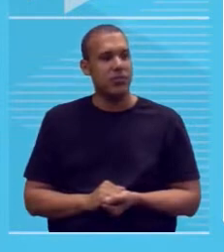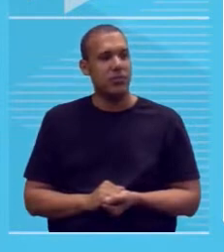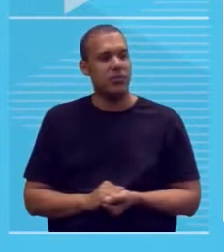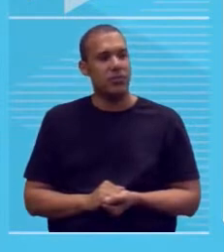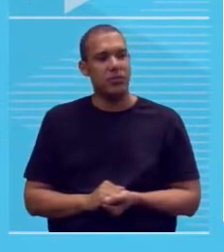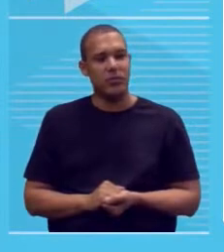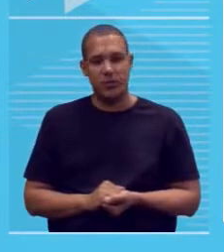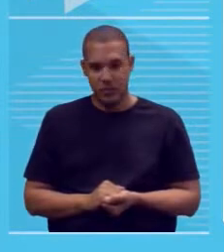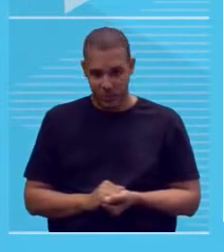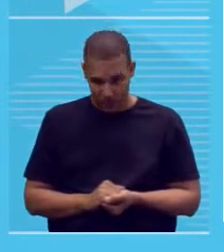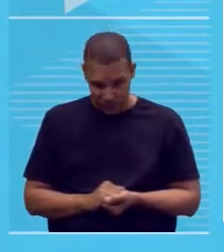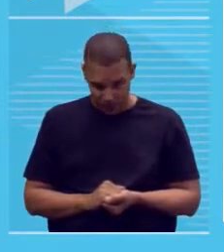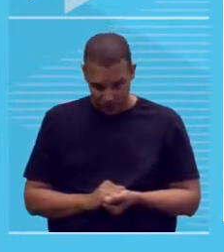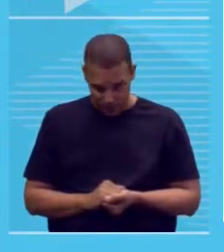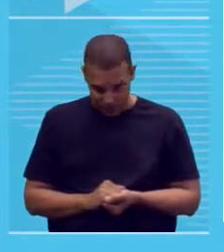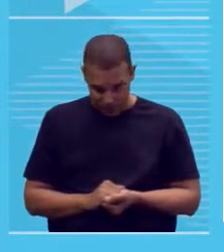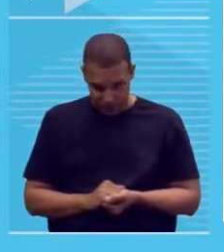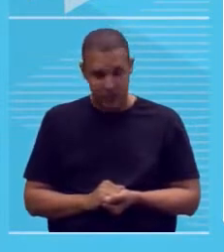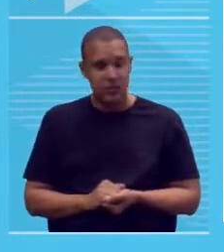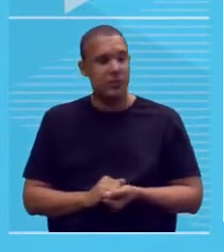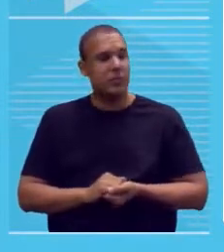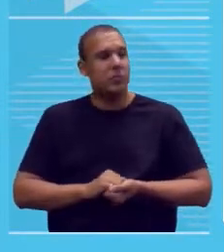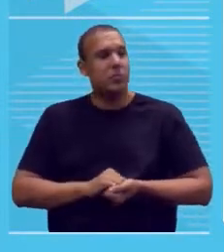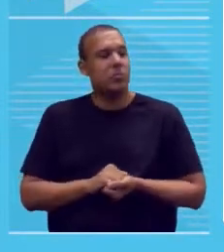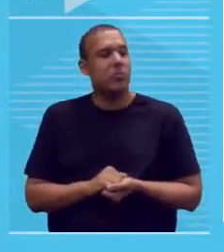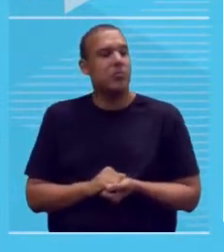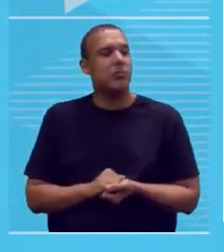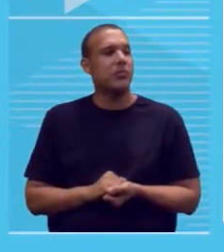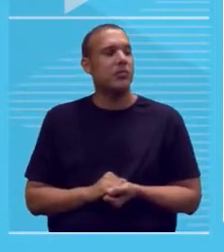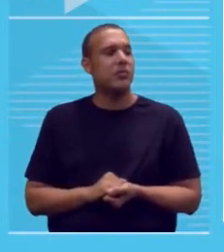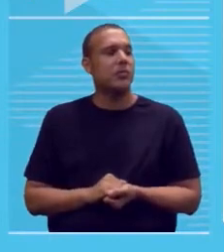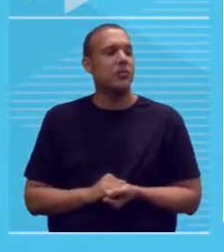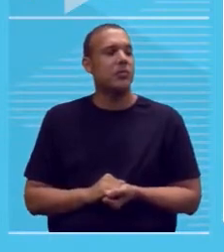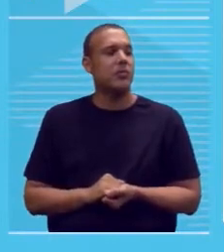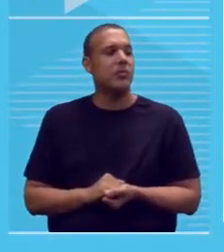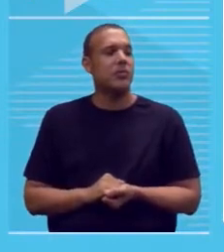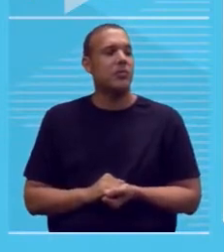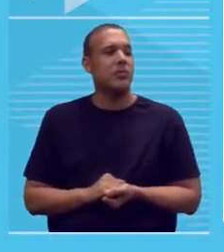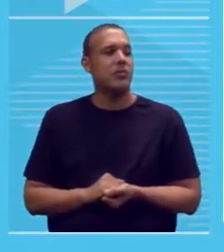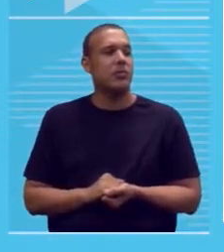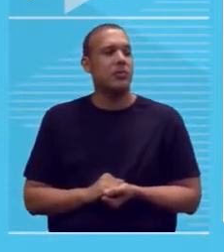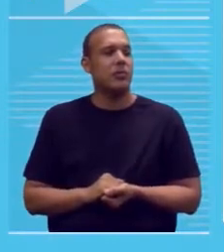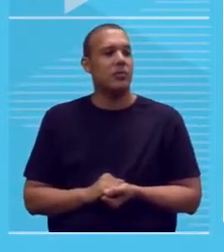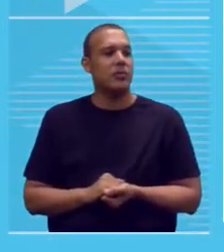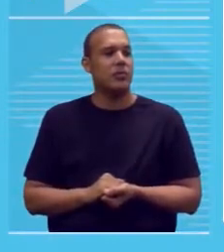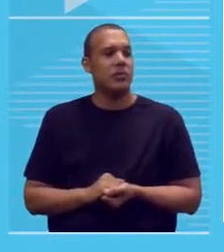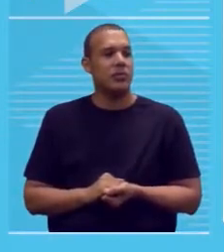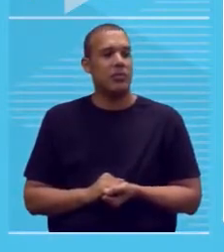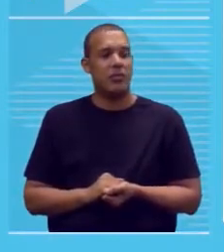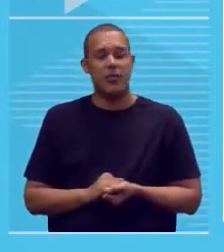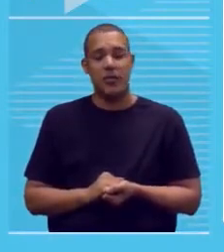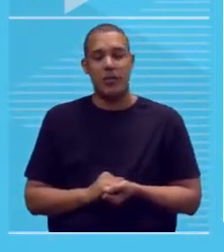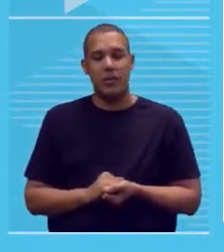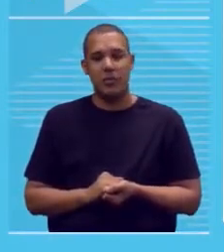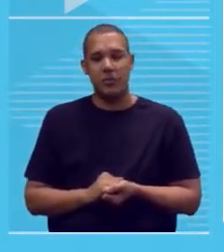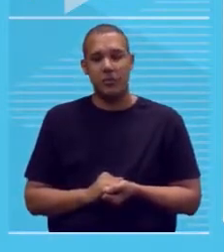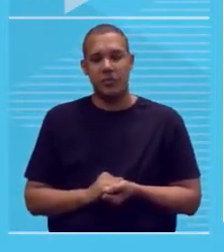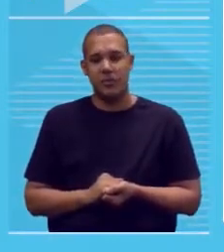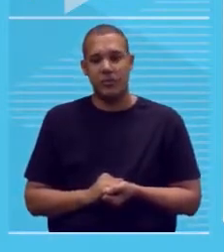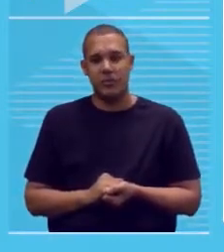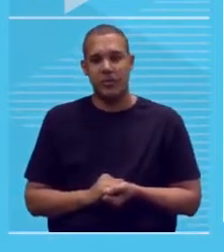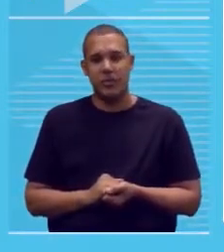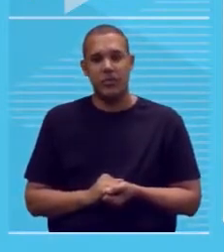Está aqui o ponto A. Está aqui o ponto B. Professor, a reta que passa por